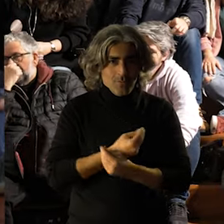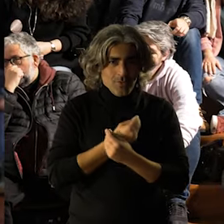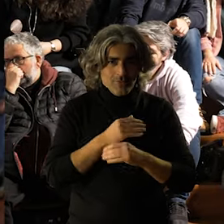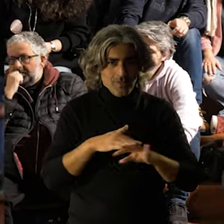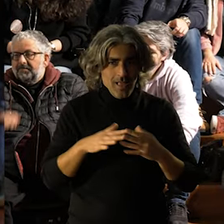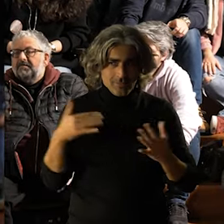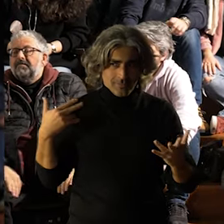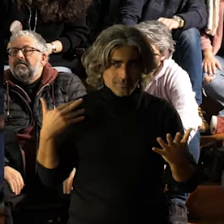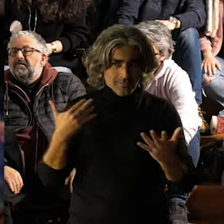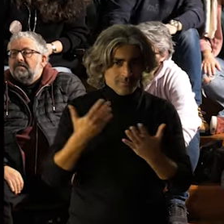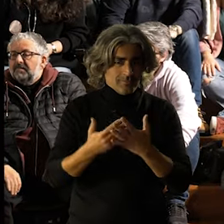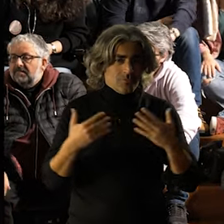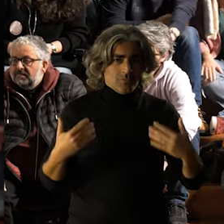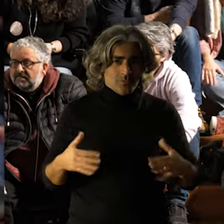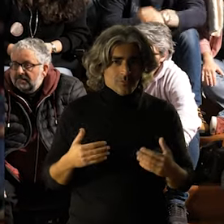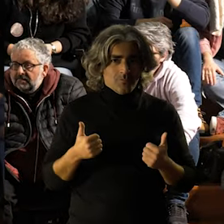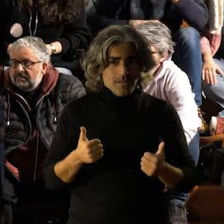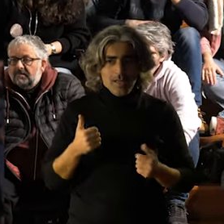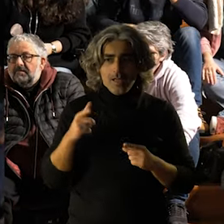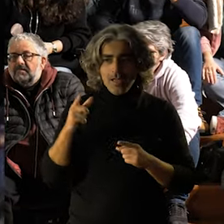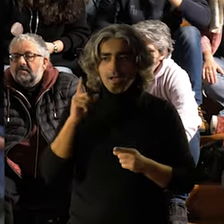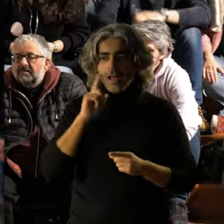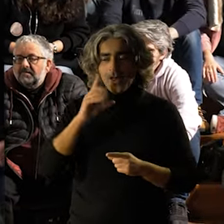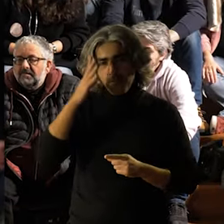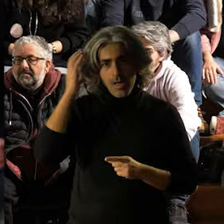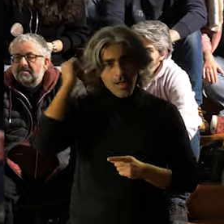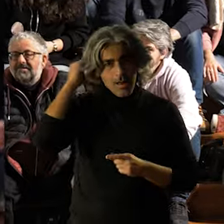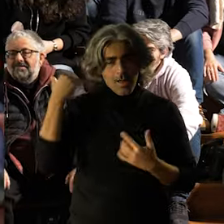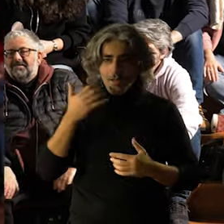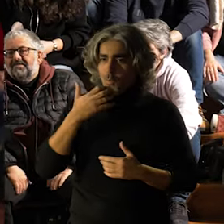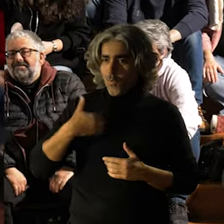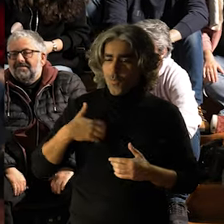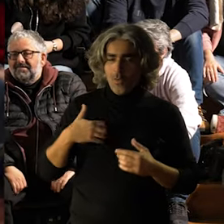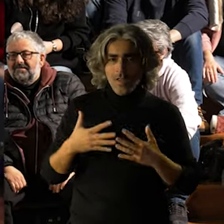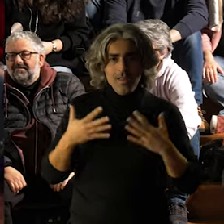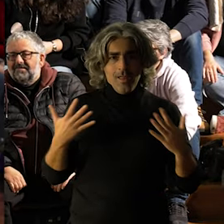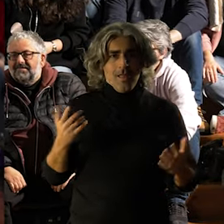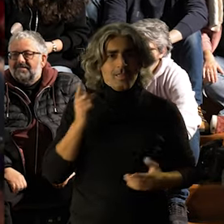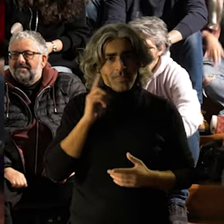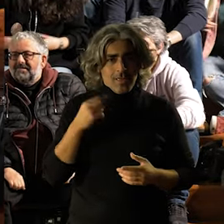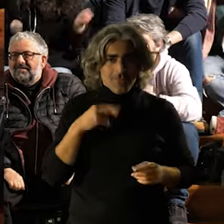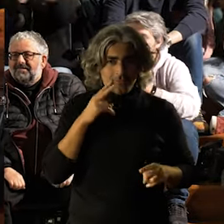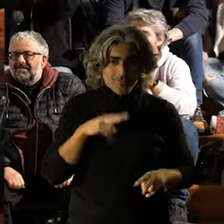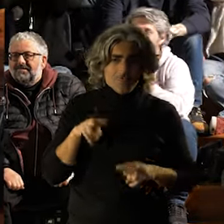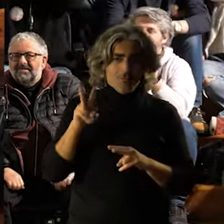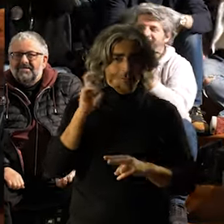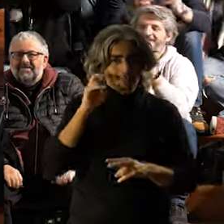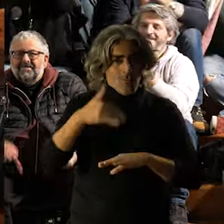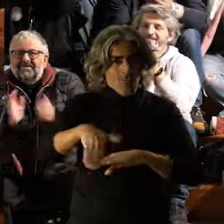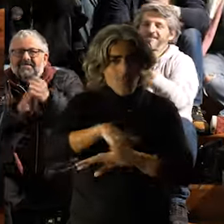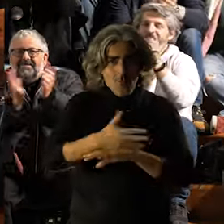está a fazer. E que vai a Mariana. Caramba, que orgulho. Não há dia em que a gente não ouça na